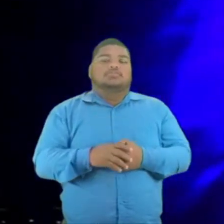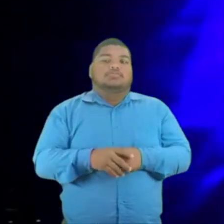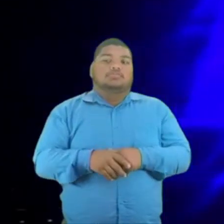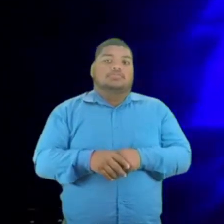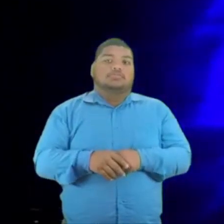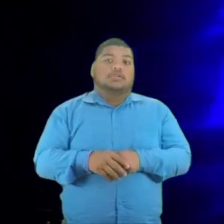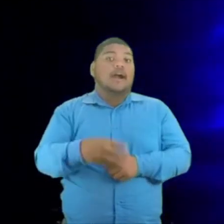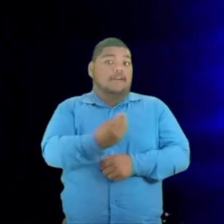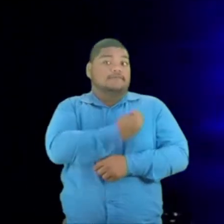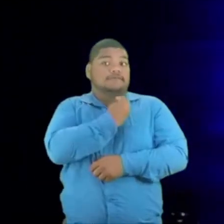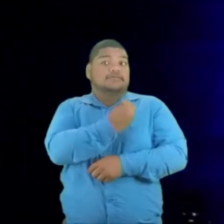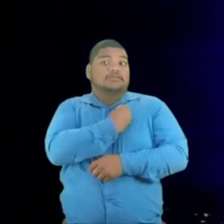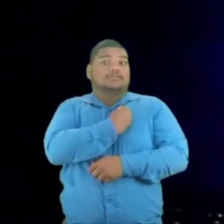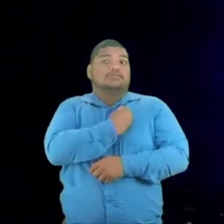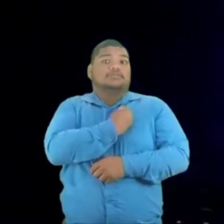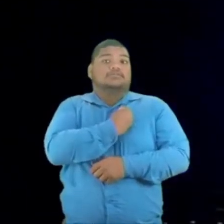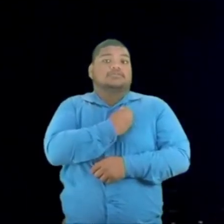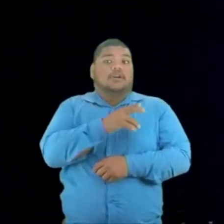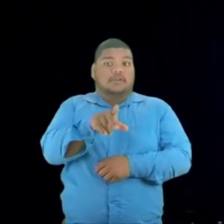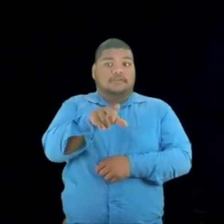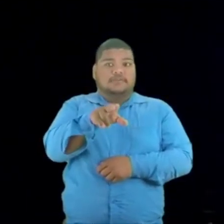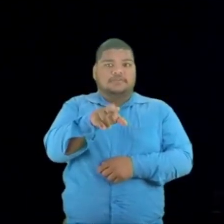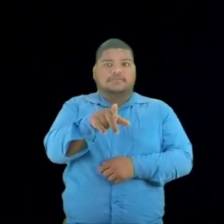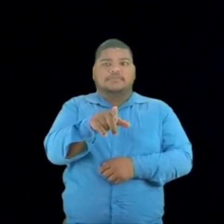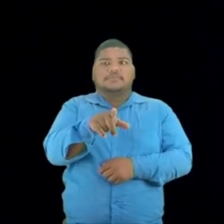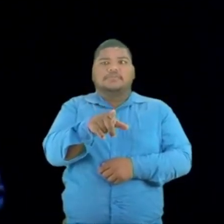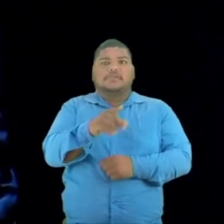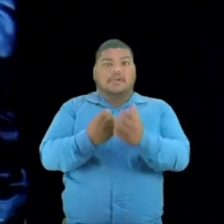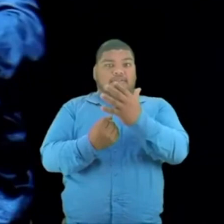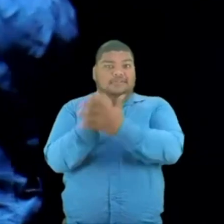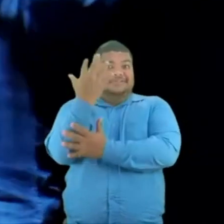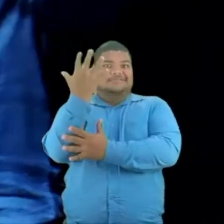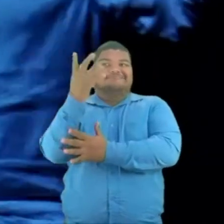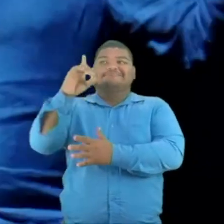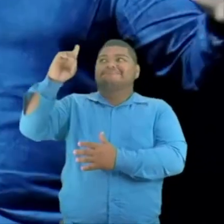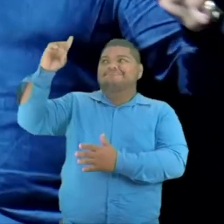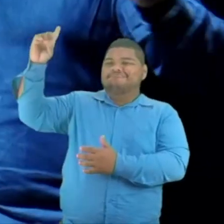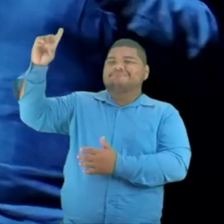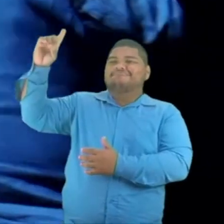A vida, meus irmãos, é a criação de Deus,